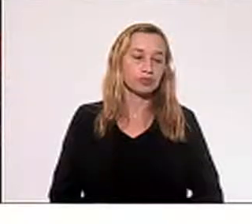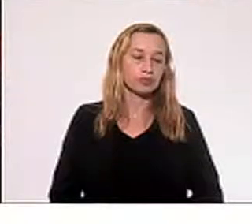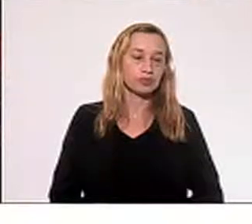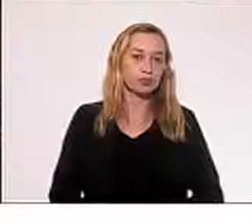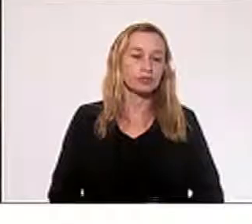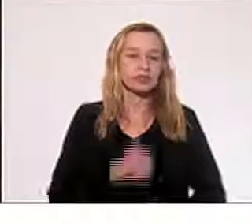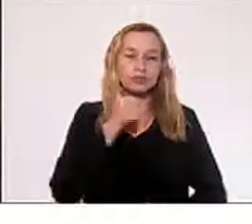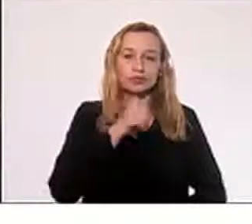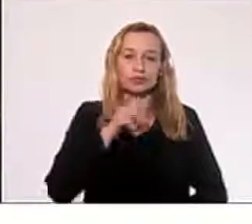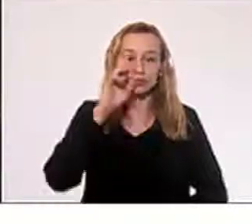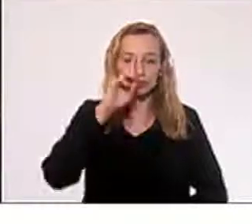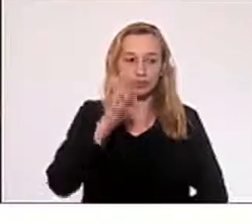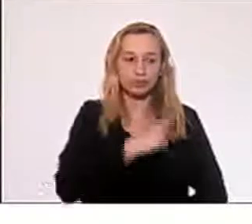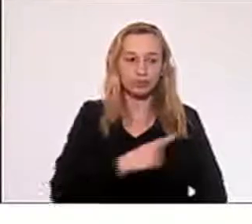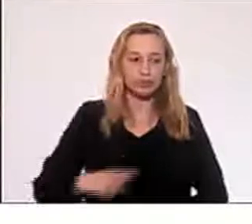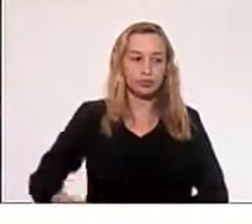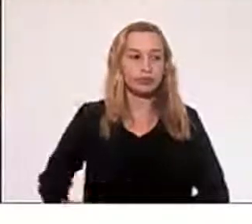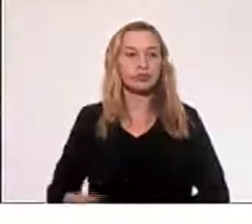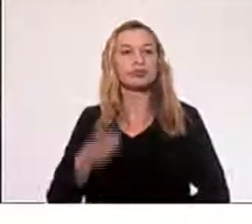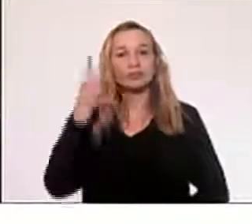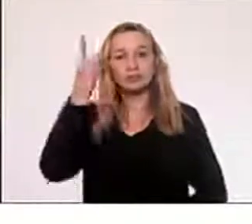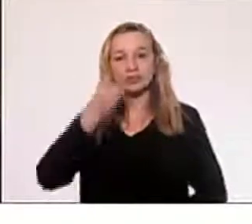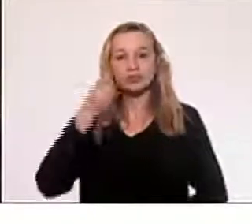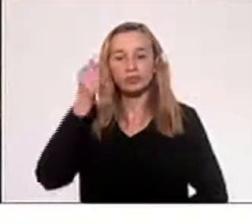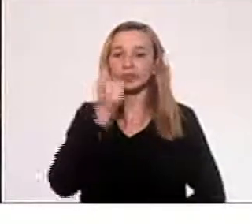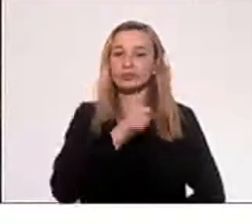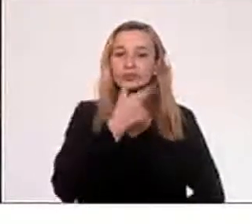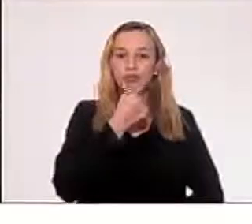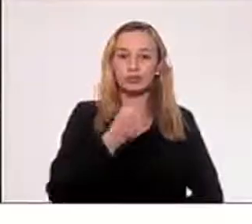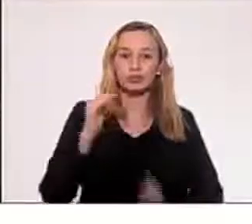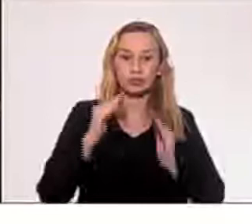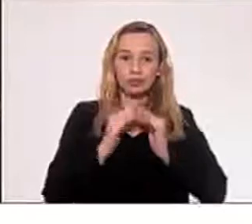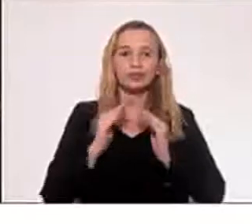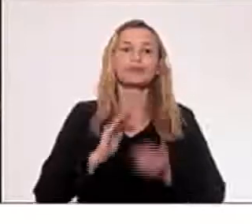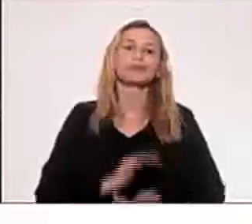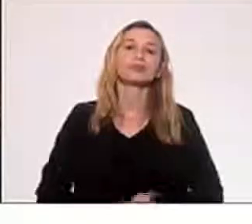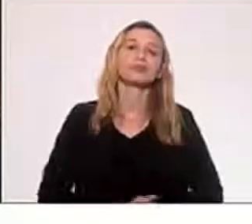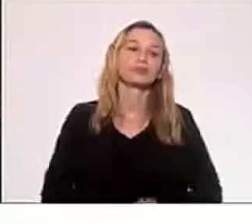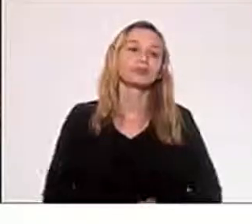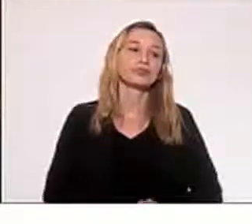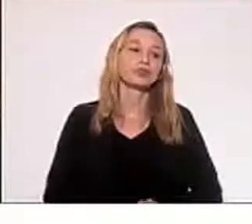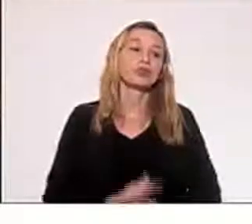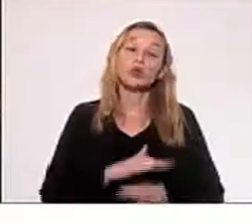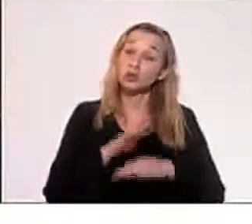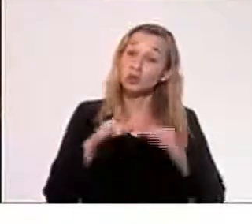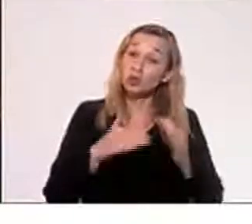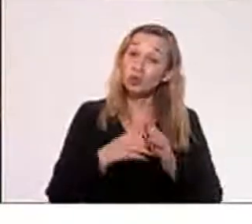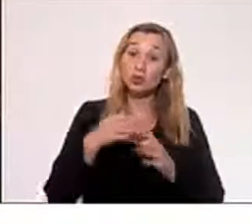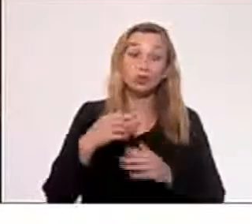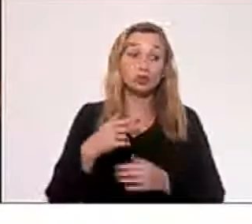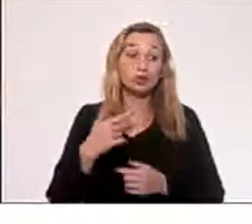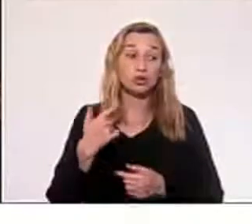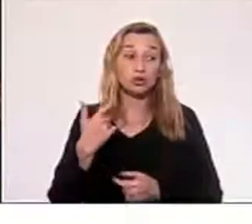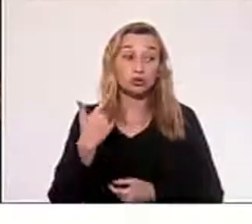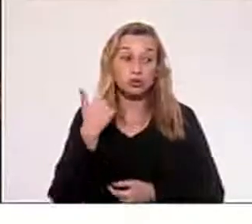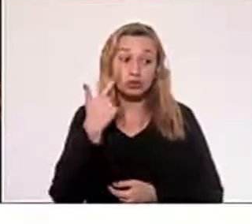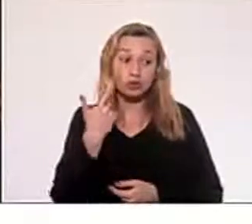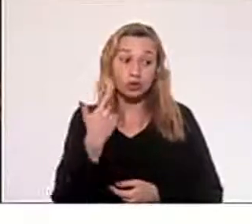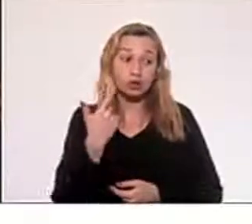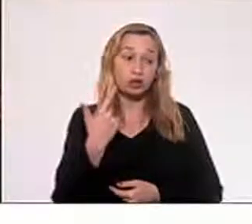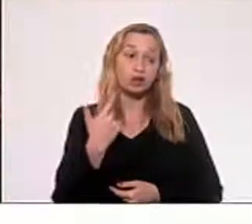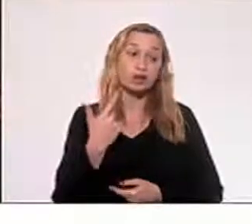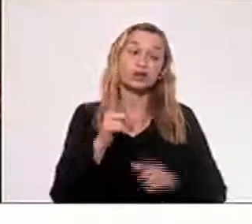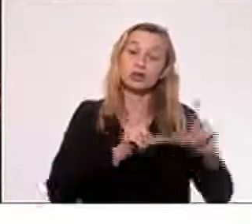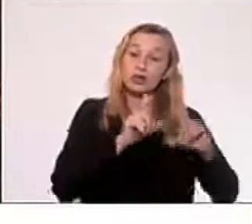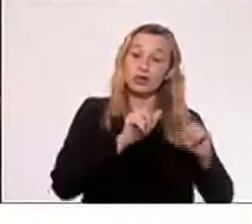Senhora presidenta, deputados e deputadas dessa casa, todos aqueles que nos assistem